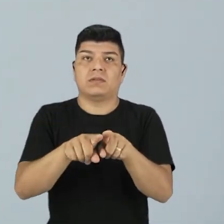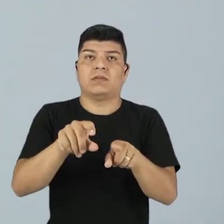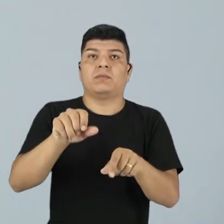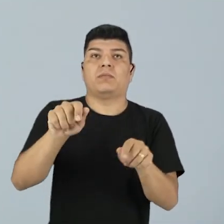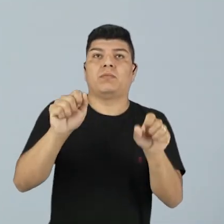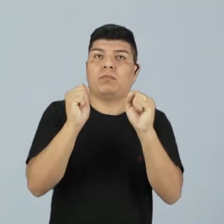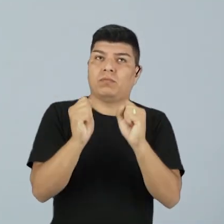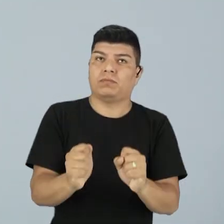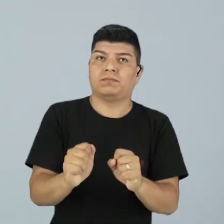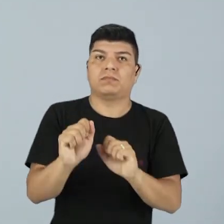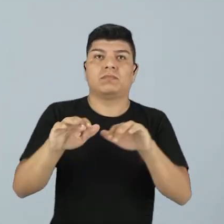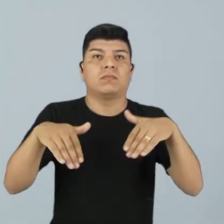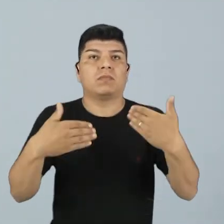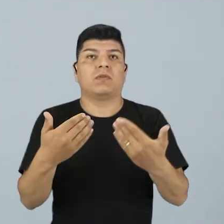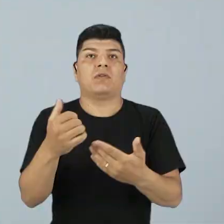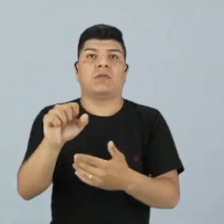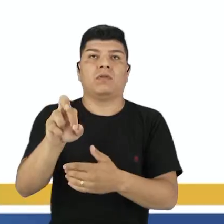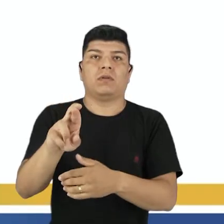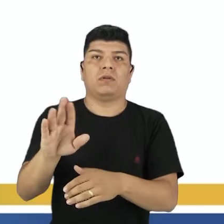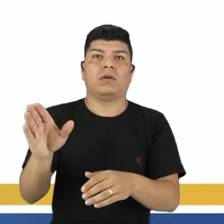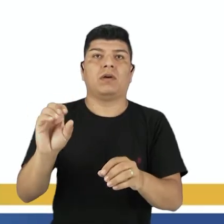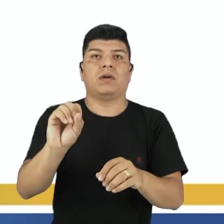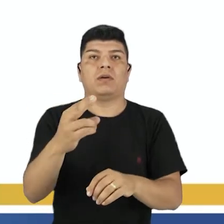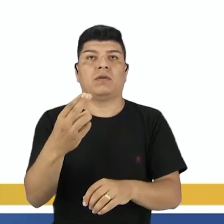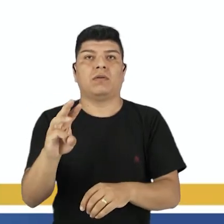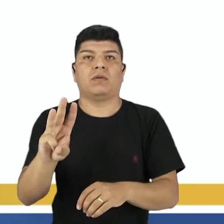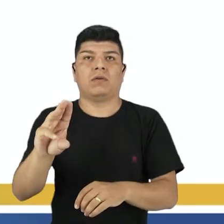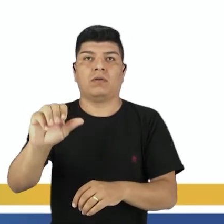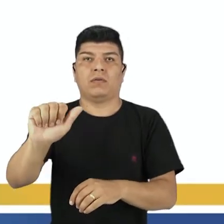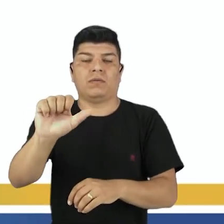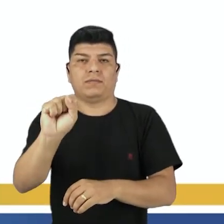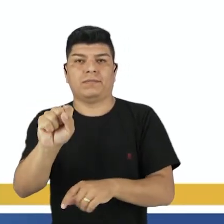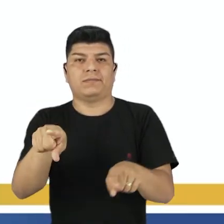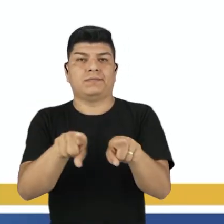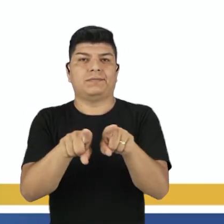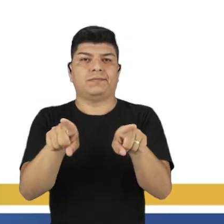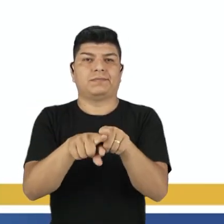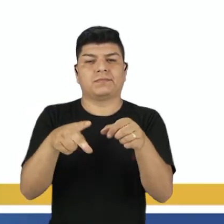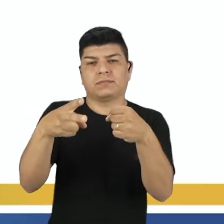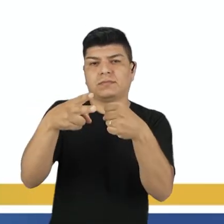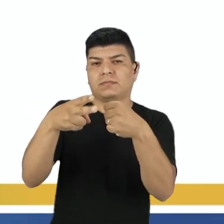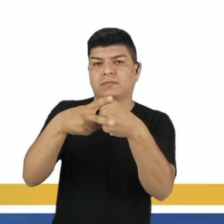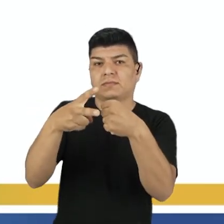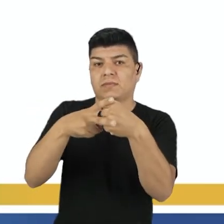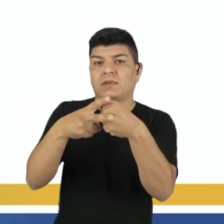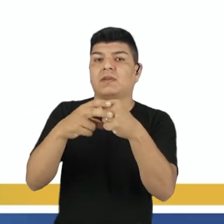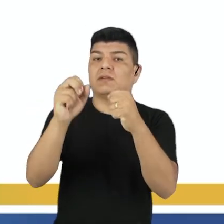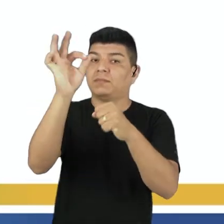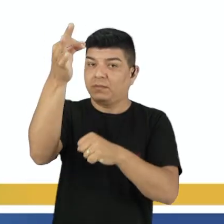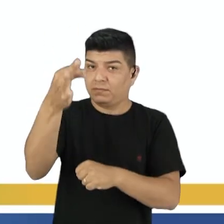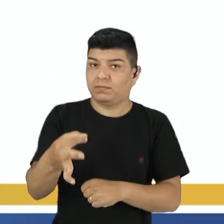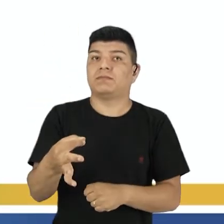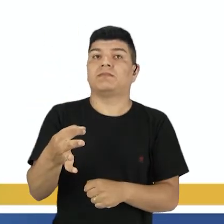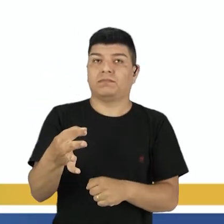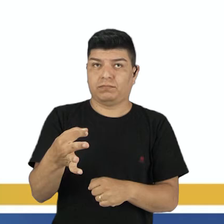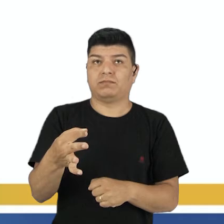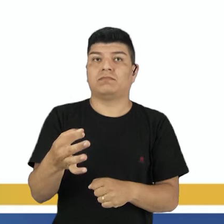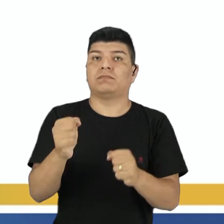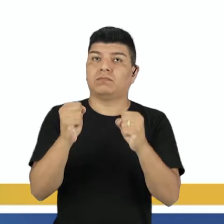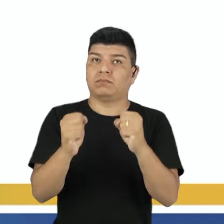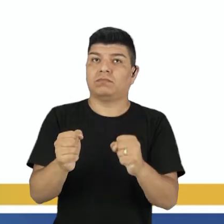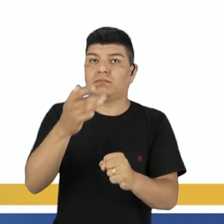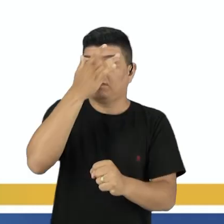ou were. Dependendo da pessoa de quem você vai falar, você vai colocar esse verbo na forma que ele deve ficar, que é apropriada